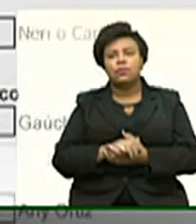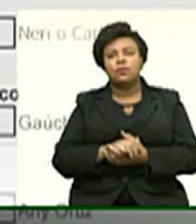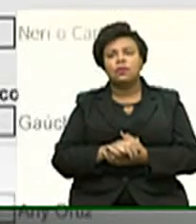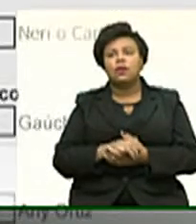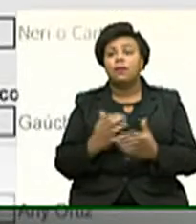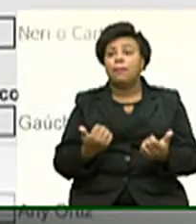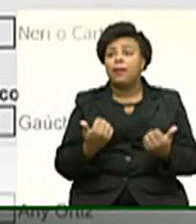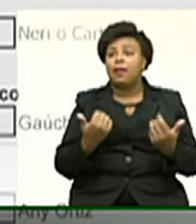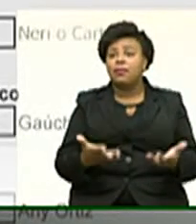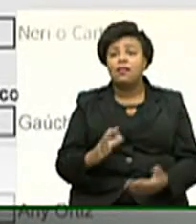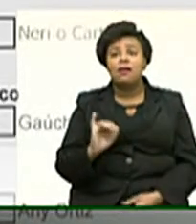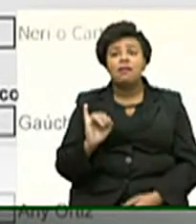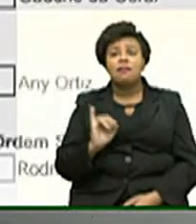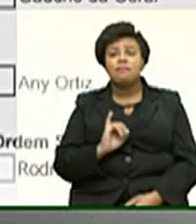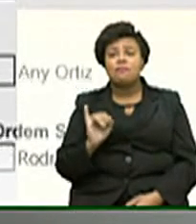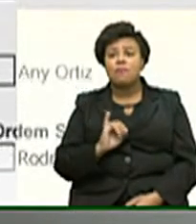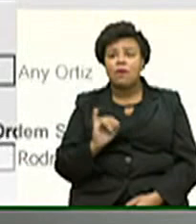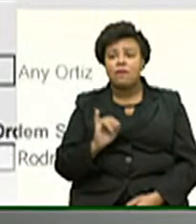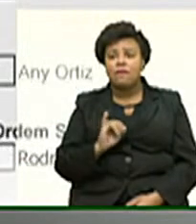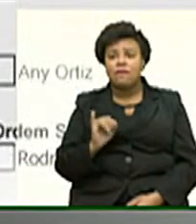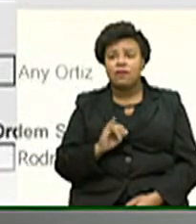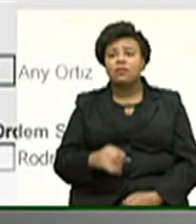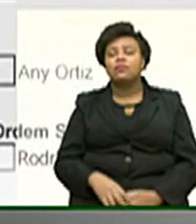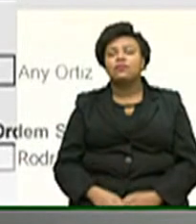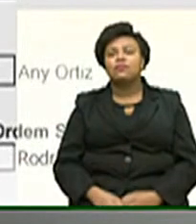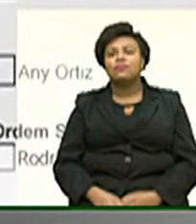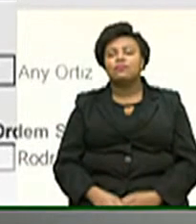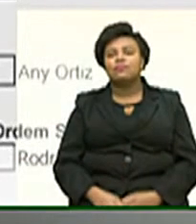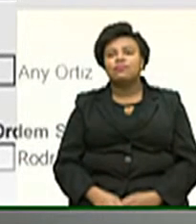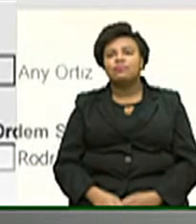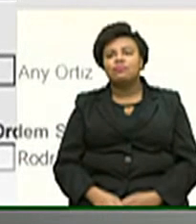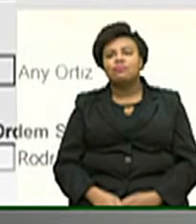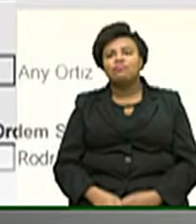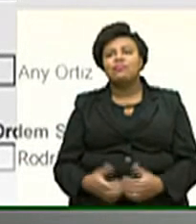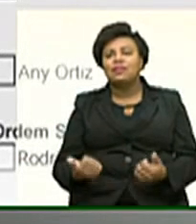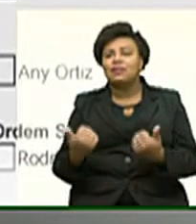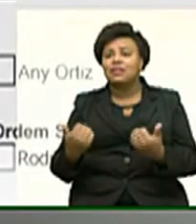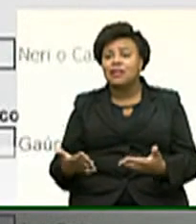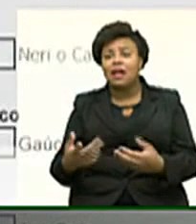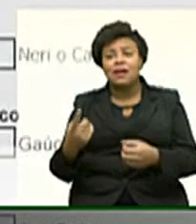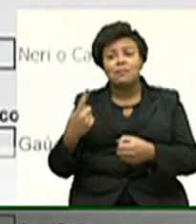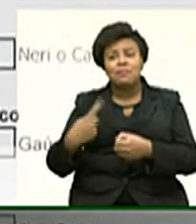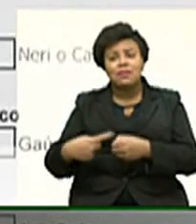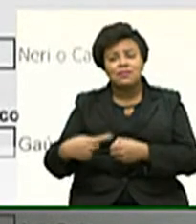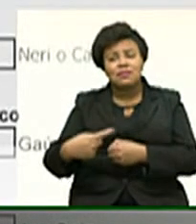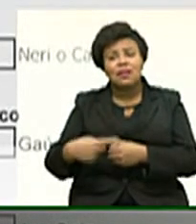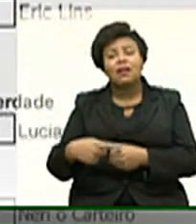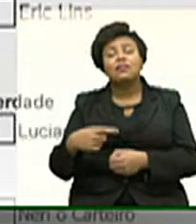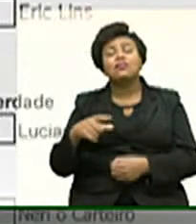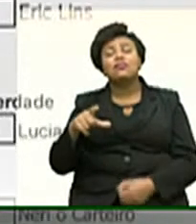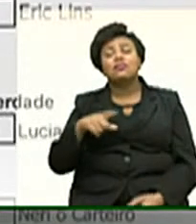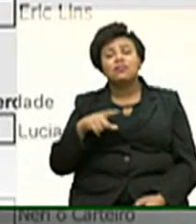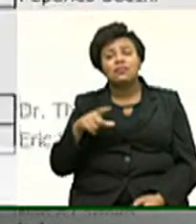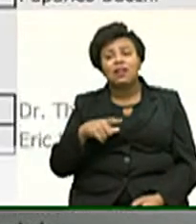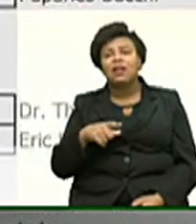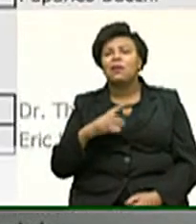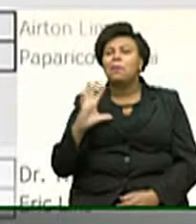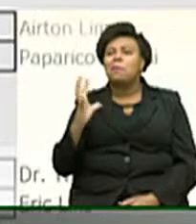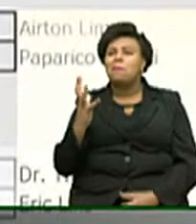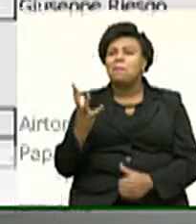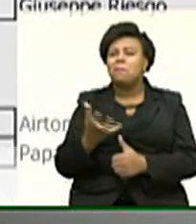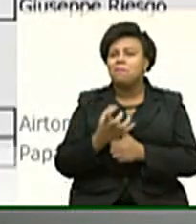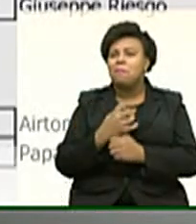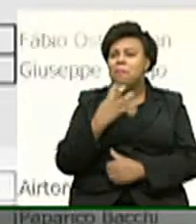transferência de imóveis, justamente transferindo para os municípios, né? O estado tem um patrimônio imobiliário